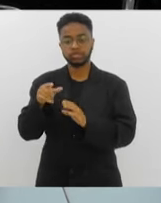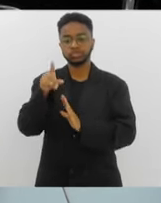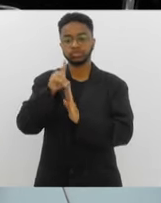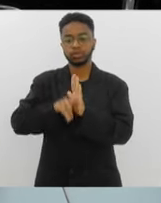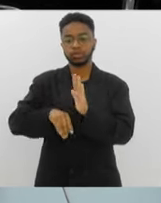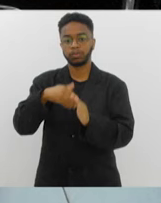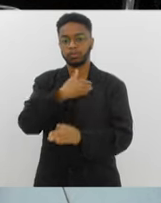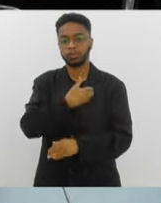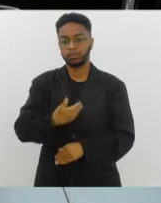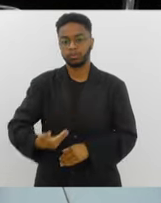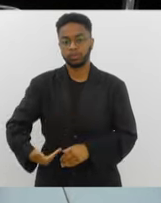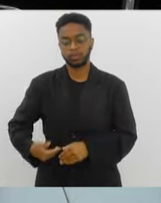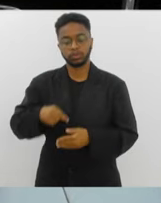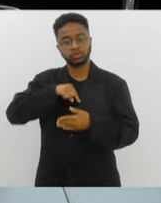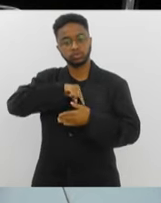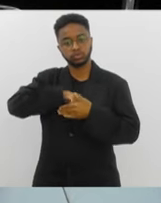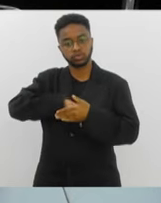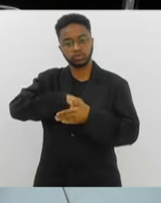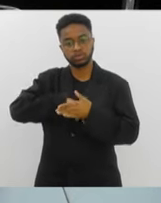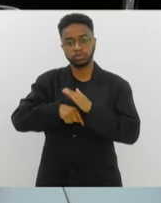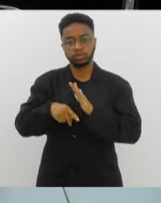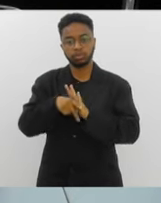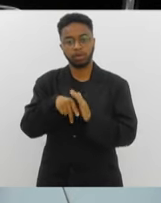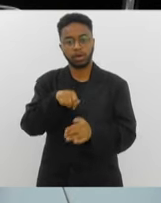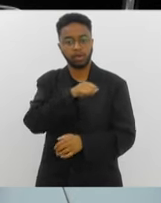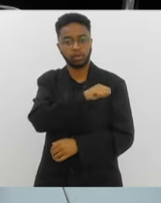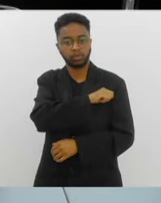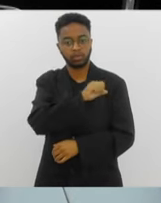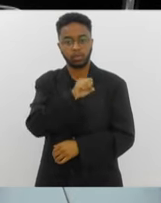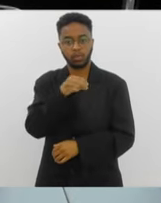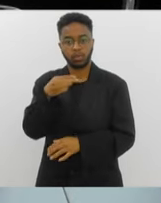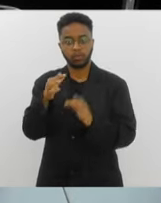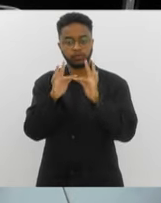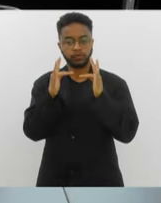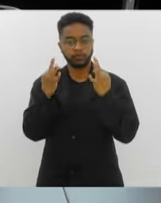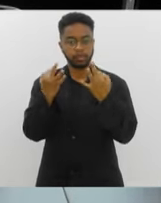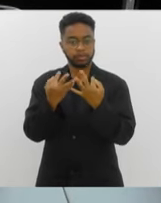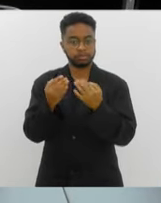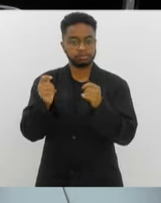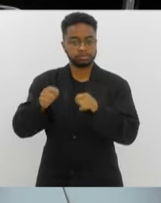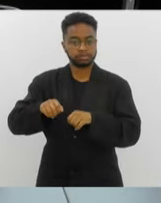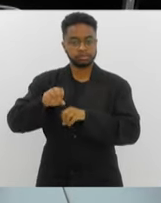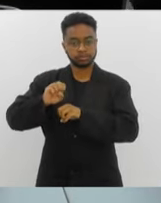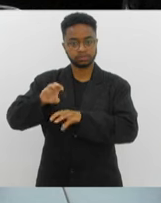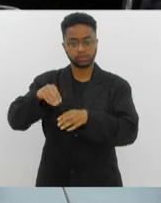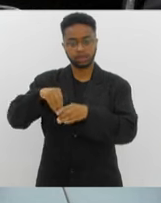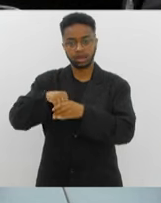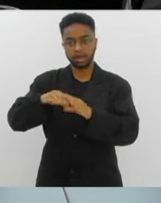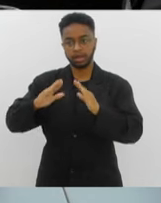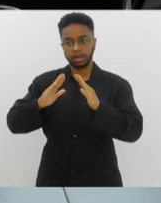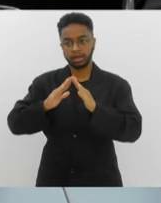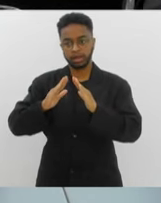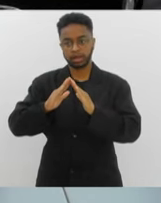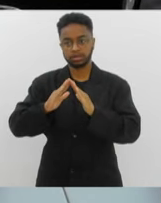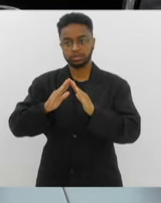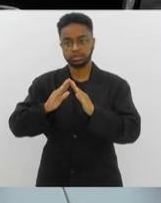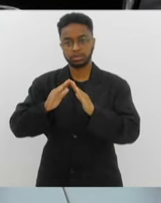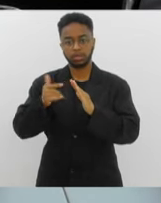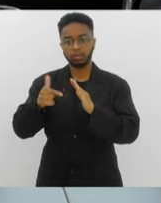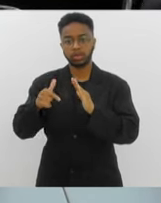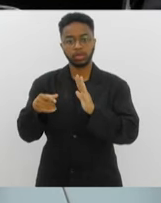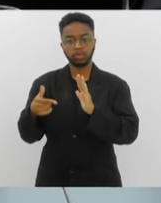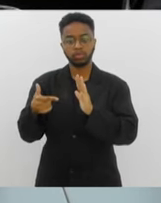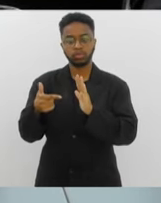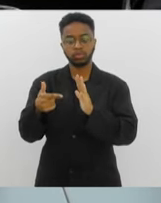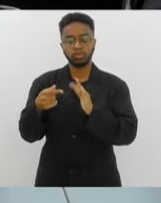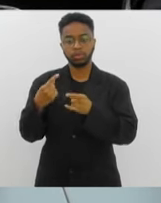público subjetivo do aluno ou de sua família ao ensino domiciliar, inexistente na